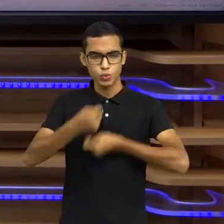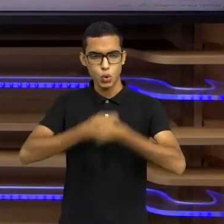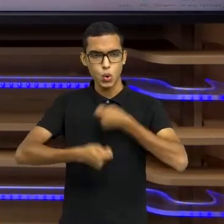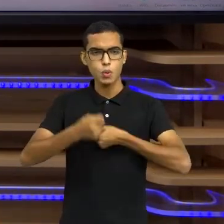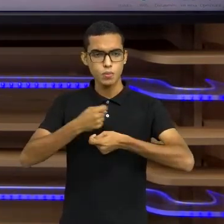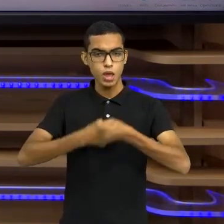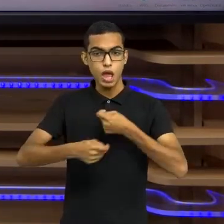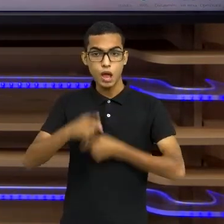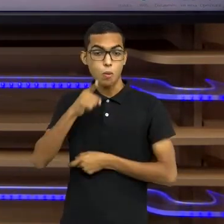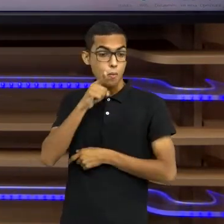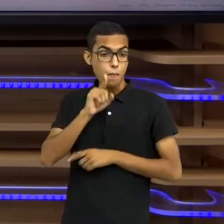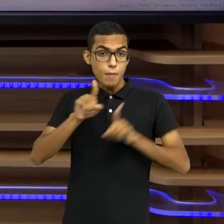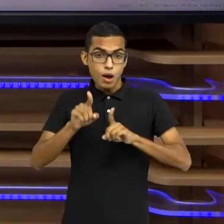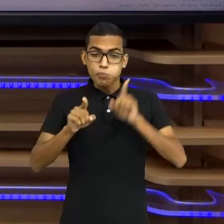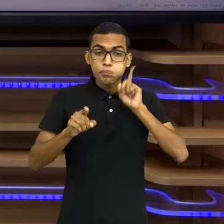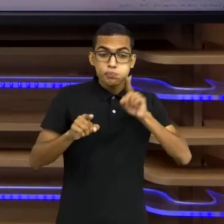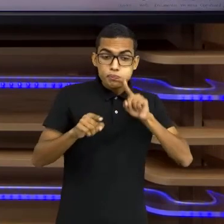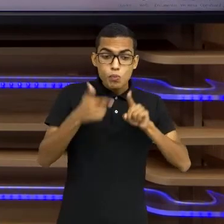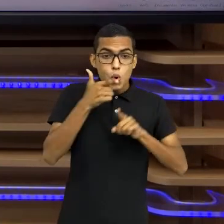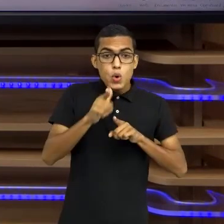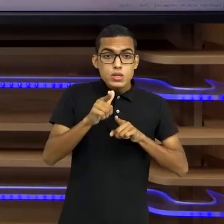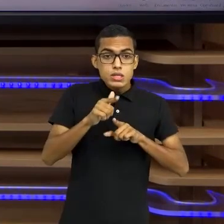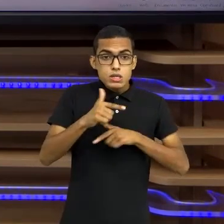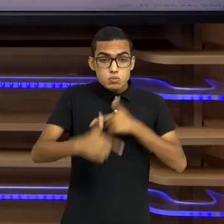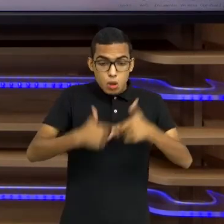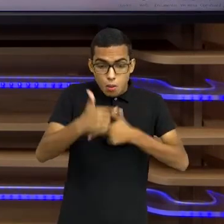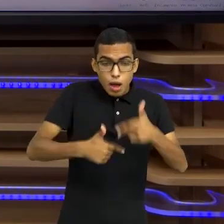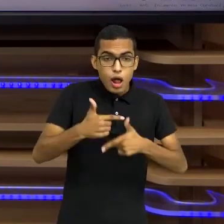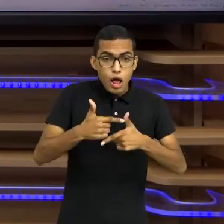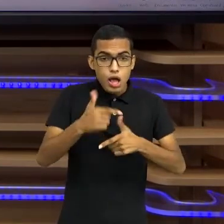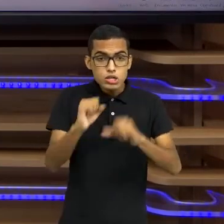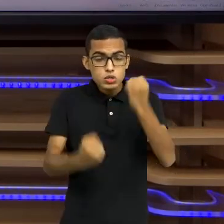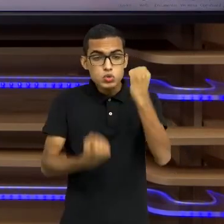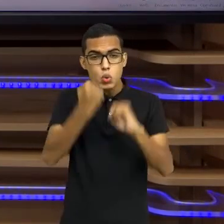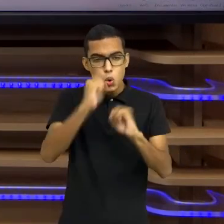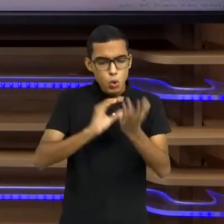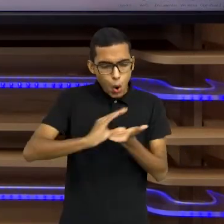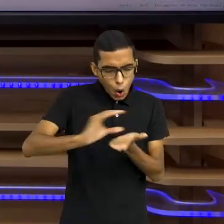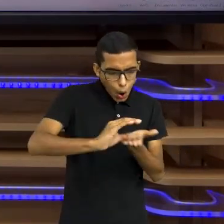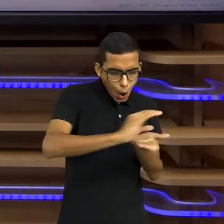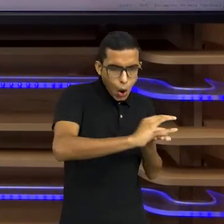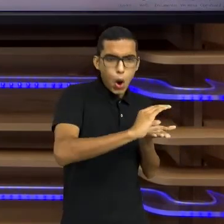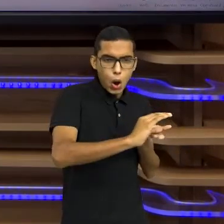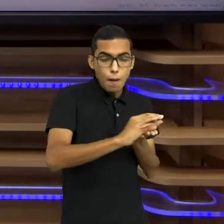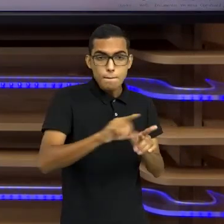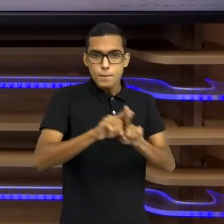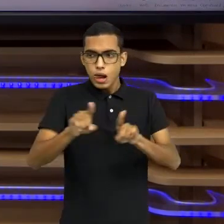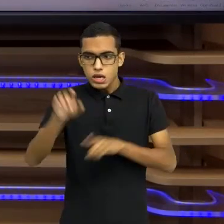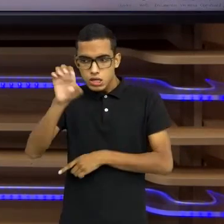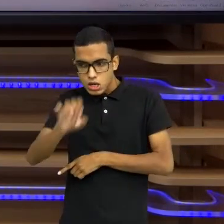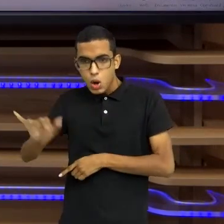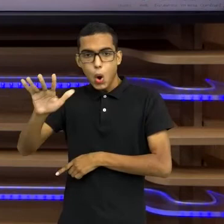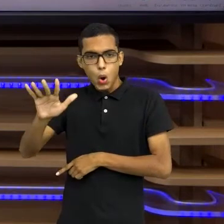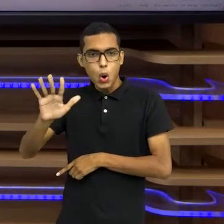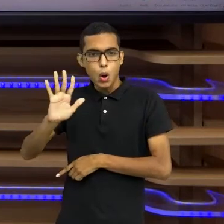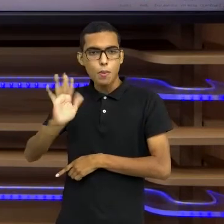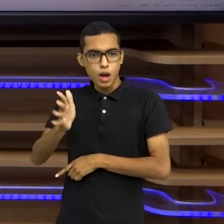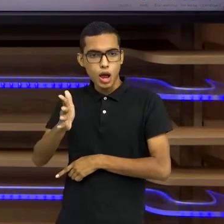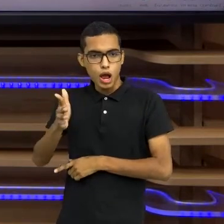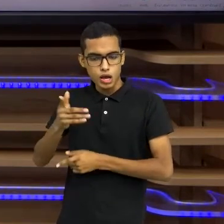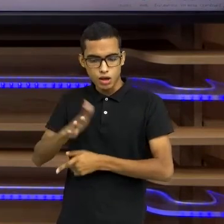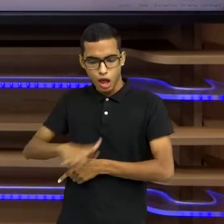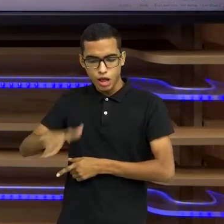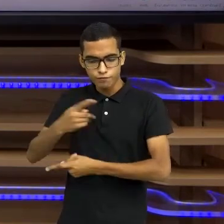enriquecendo, investindo em indústria, gerando emprego, mas de repente a Europa se estabilizou. Quando a Europa se estabilizou, eu tenho